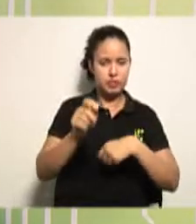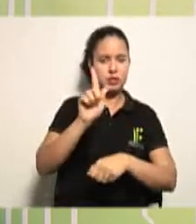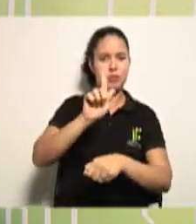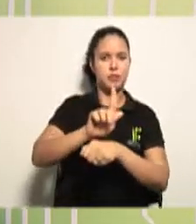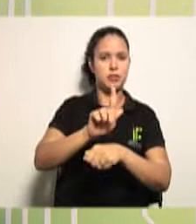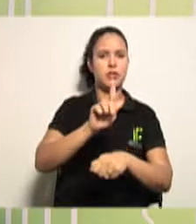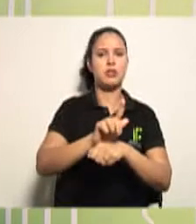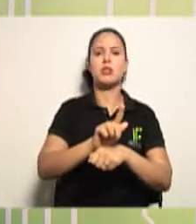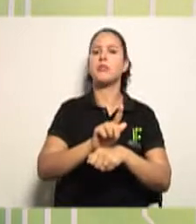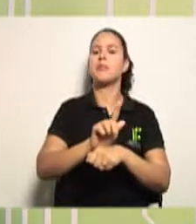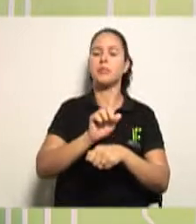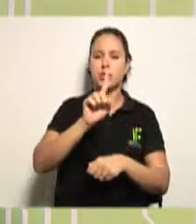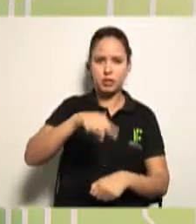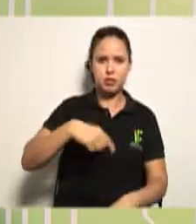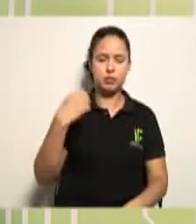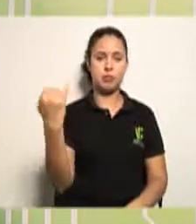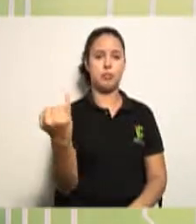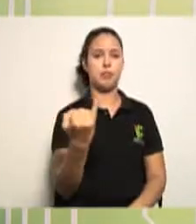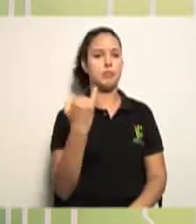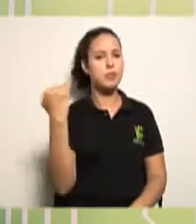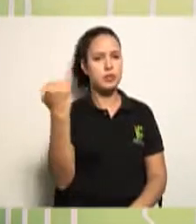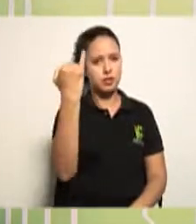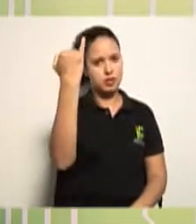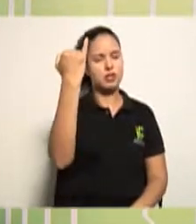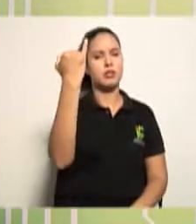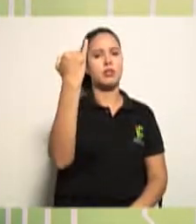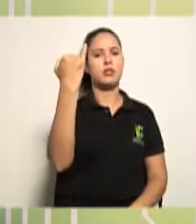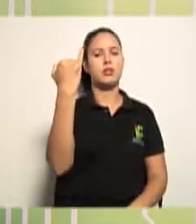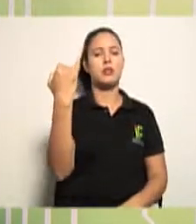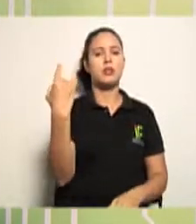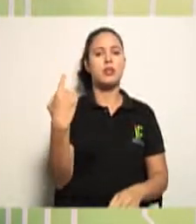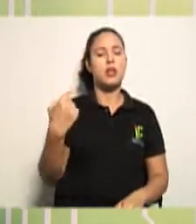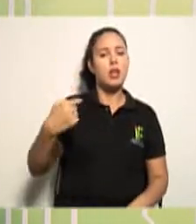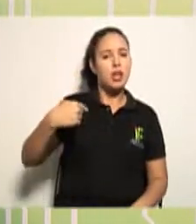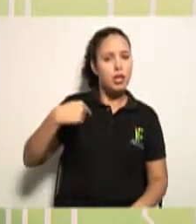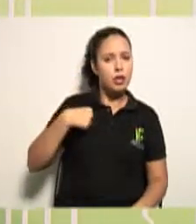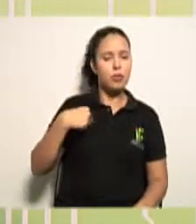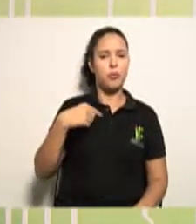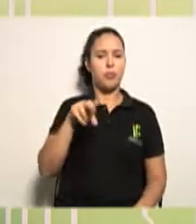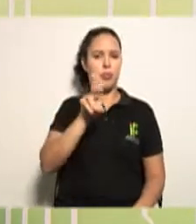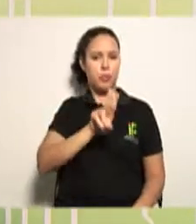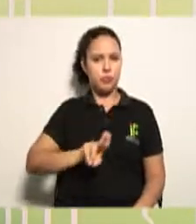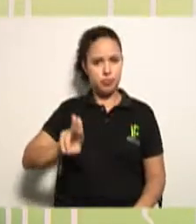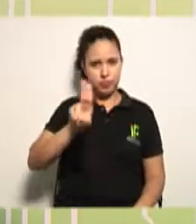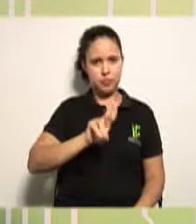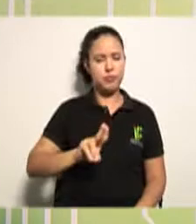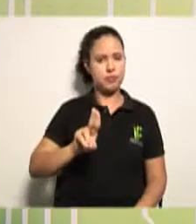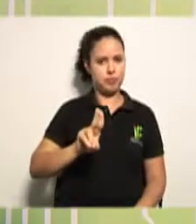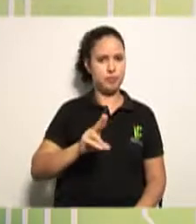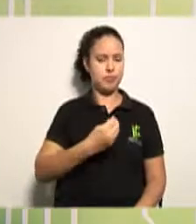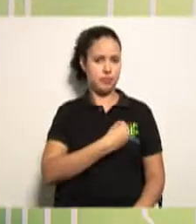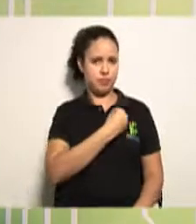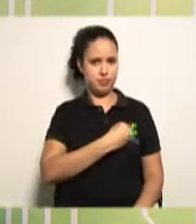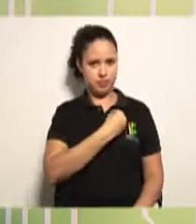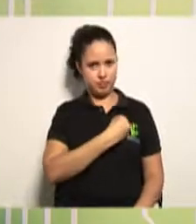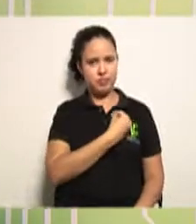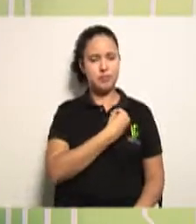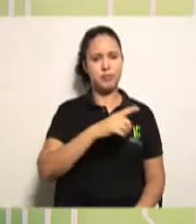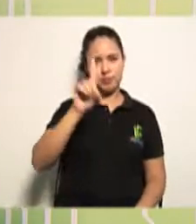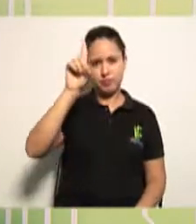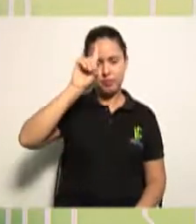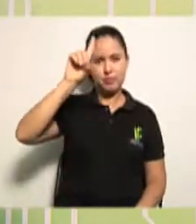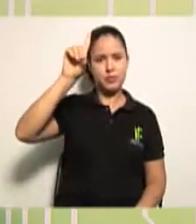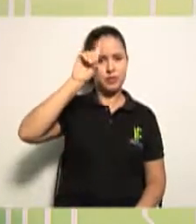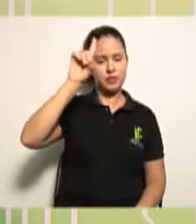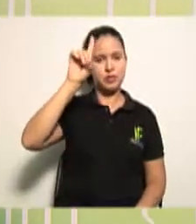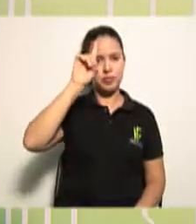gestão, ela é muito importante desde quando eu aplico no meu dia a dia, na minha vida pessoal. Se você for olhar, você vai ver